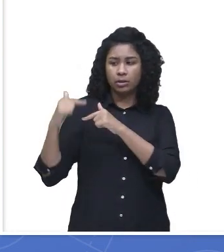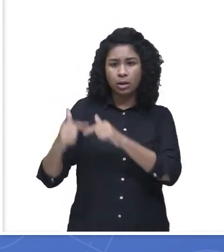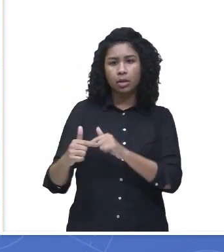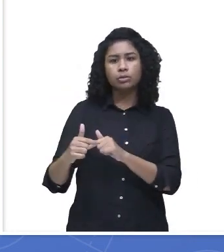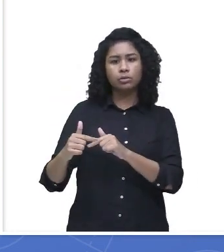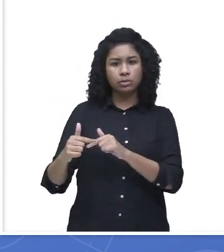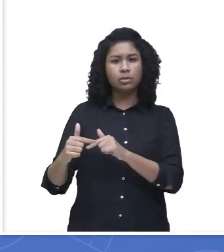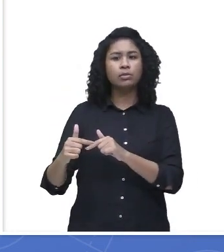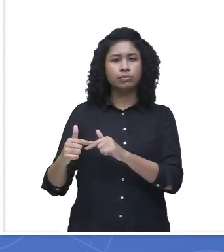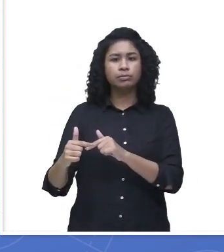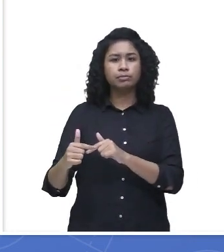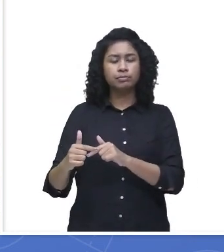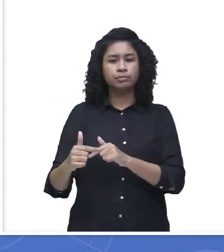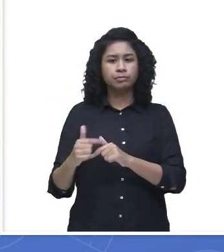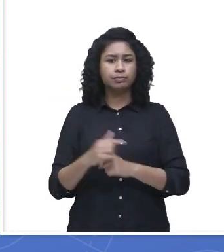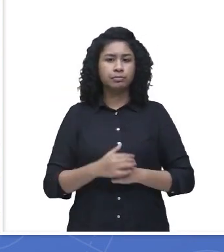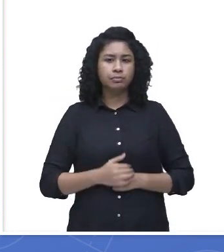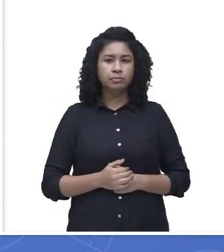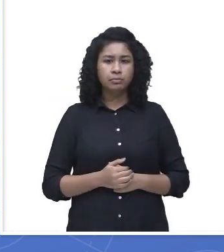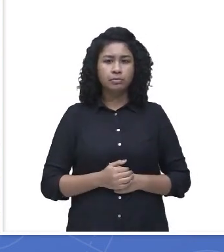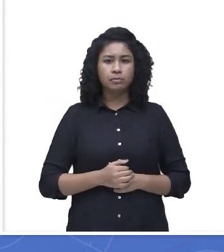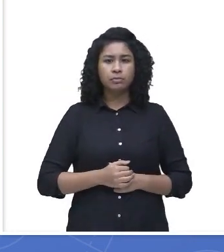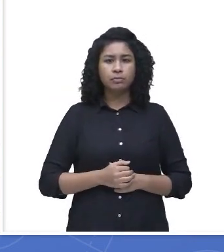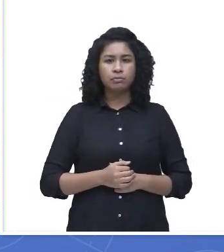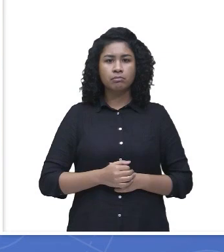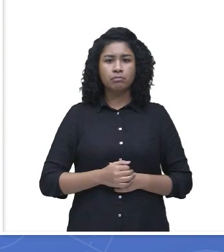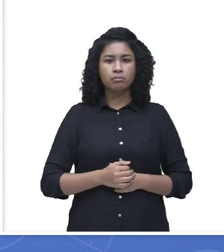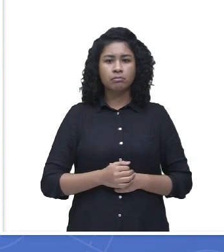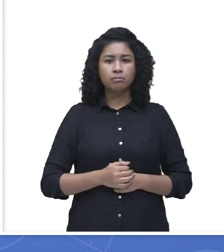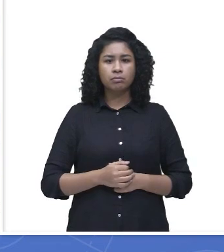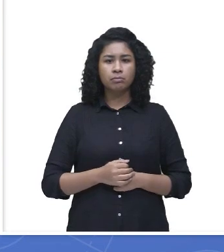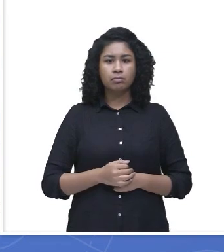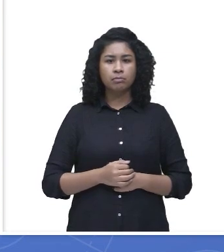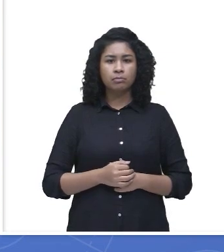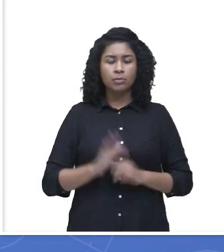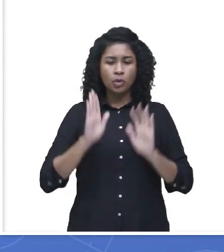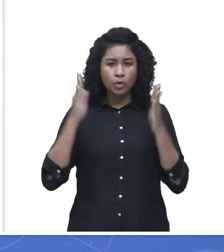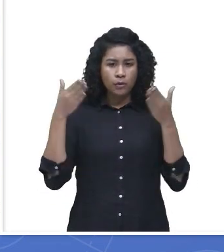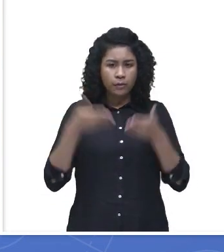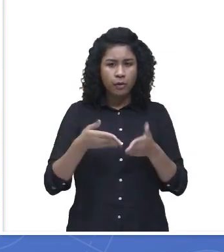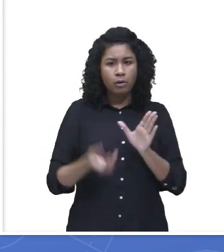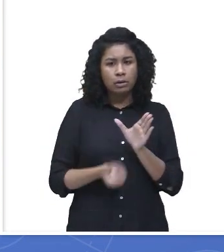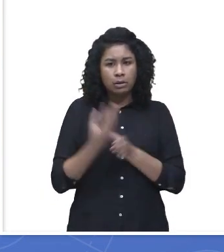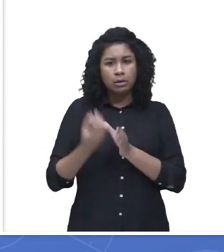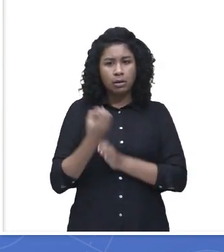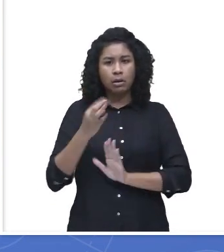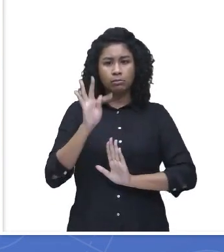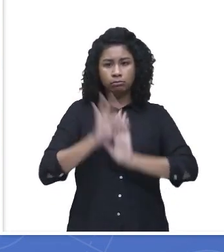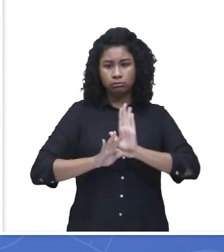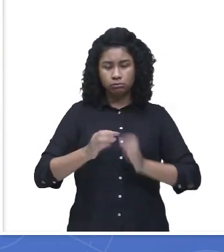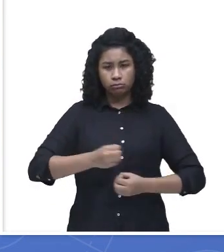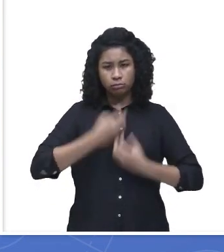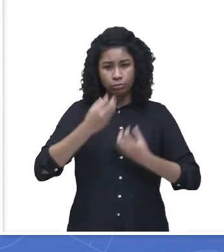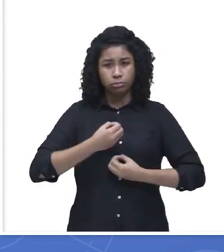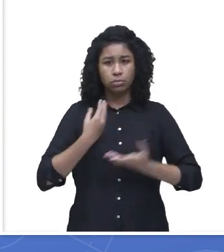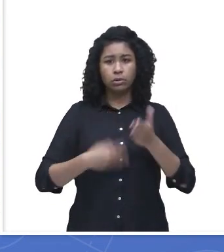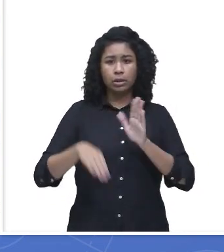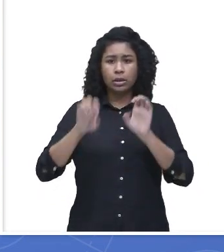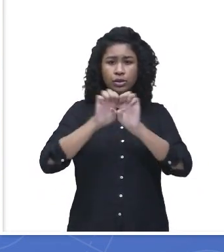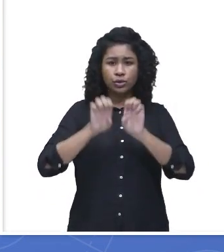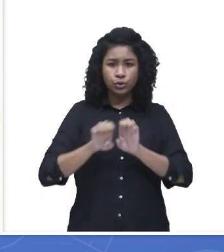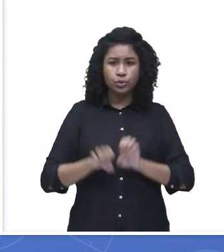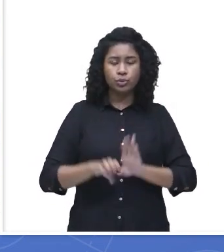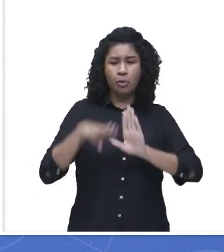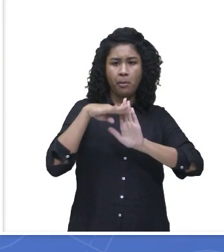dos parnasianos e simbolistas, que tem preferência de produzir poemas, produzir textos com formas clássicas,